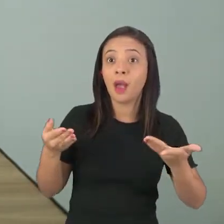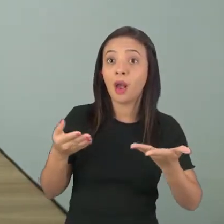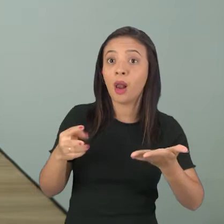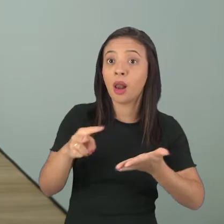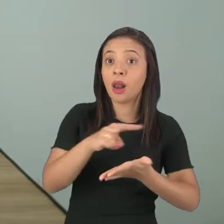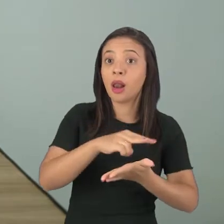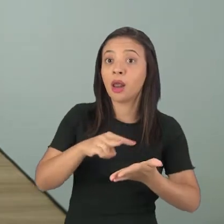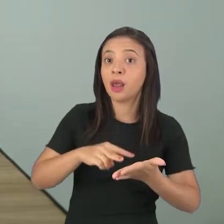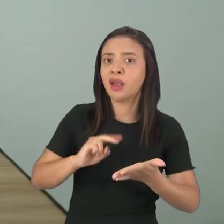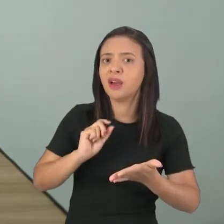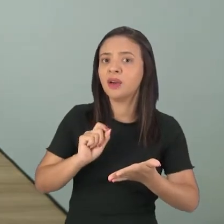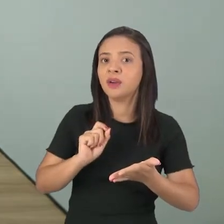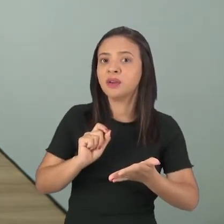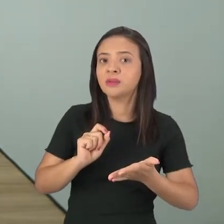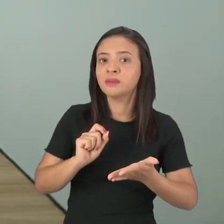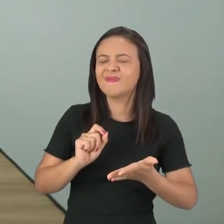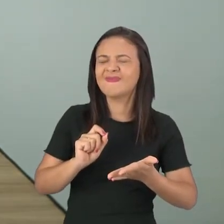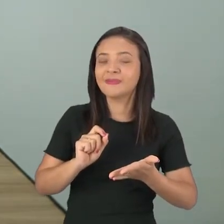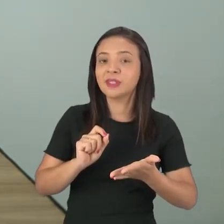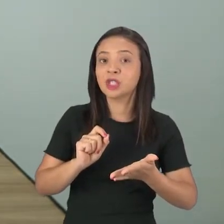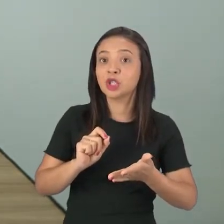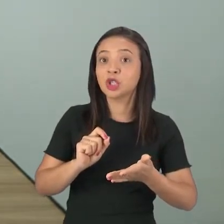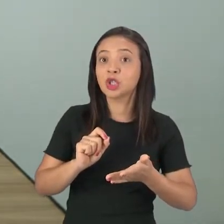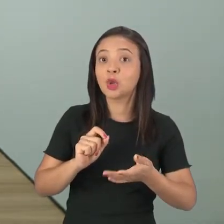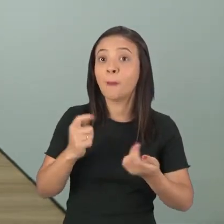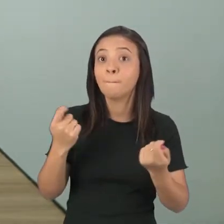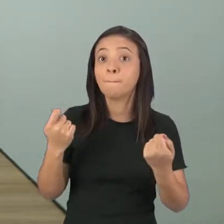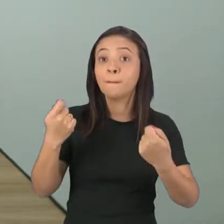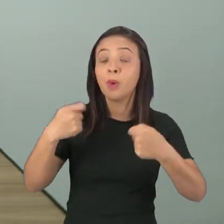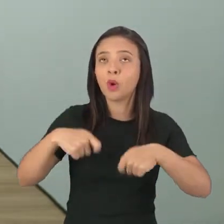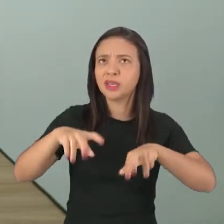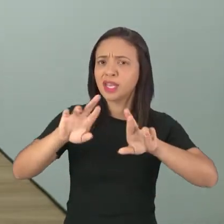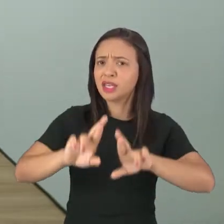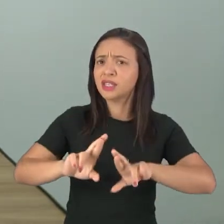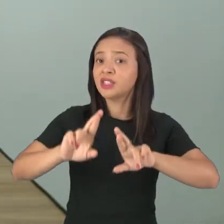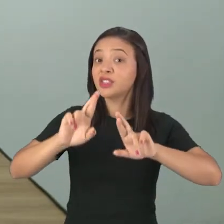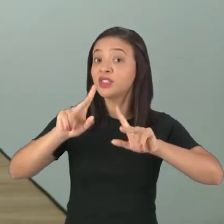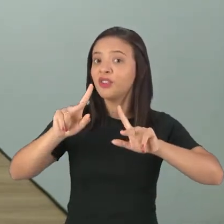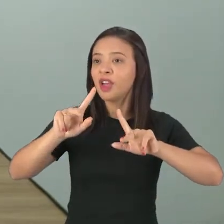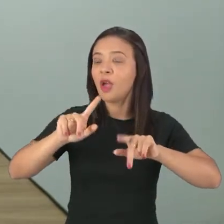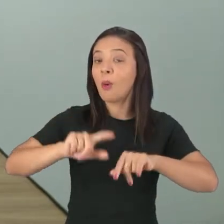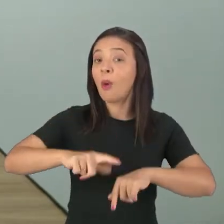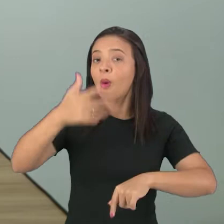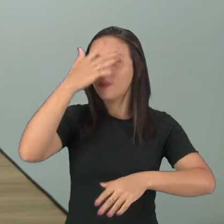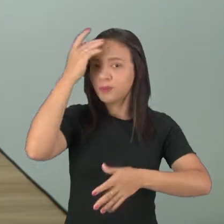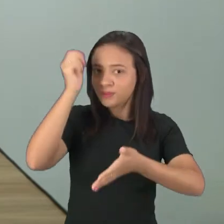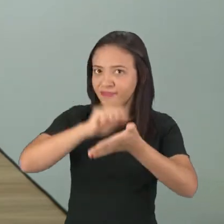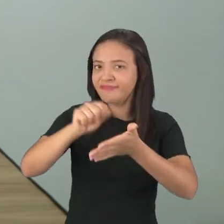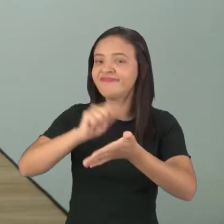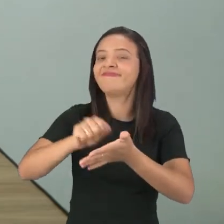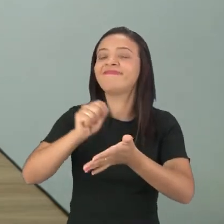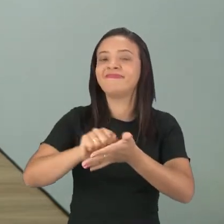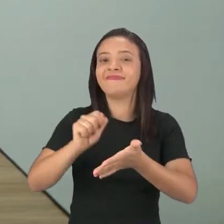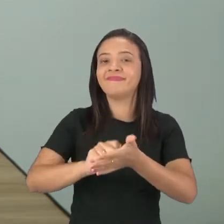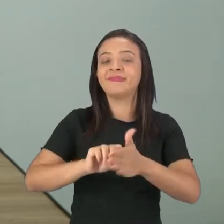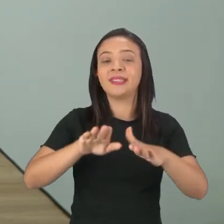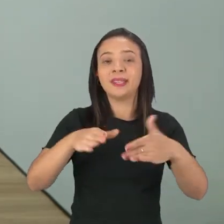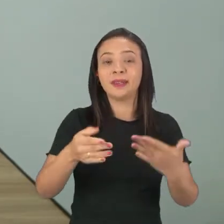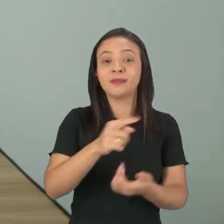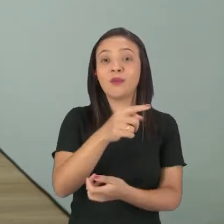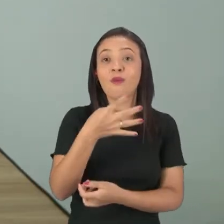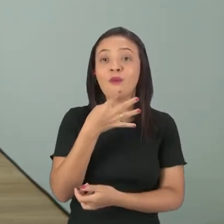fazer a leitura de uma outra versão né de um outro escritor E aí vocês vão